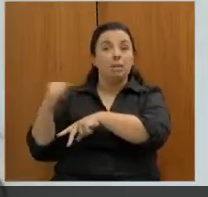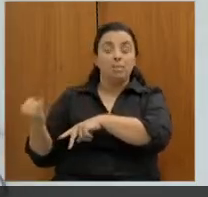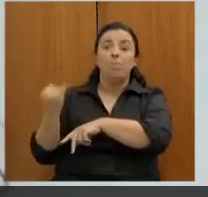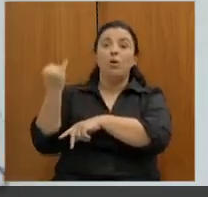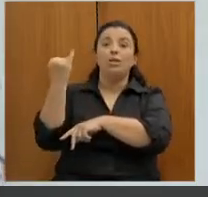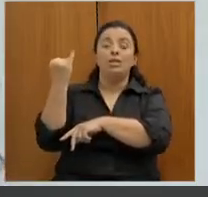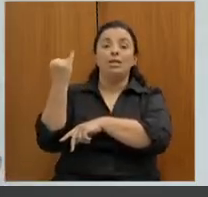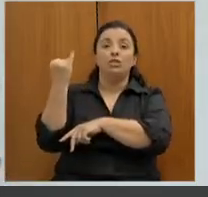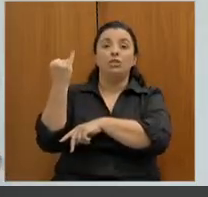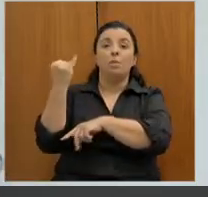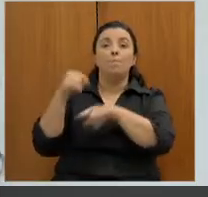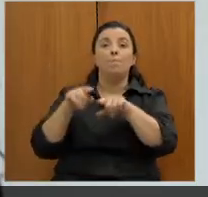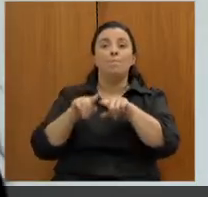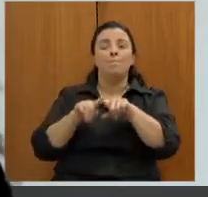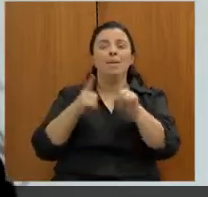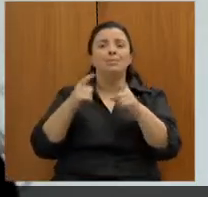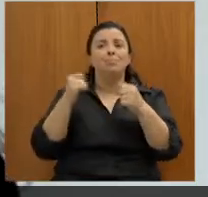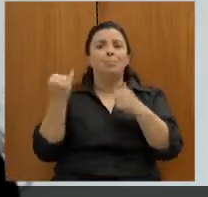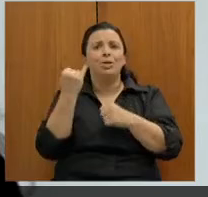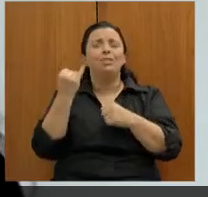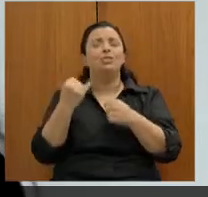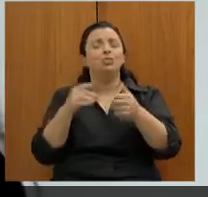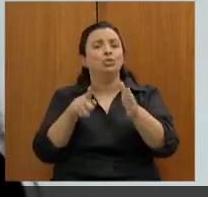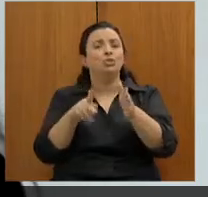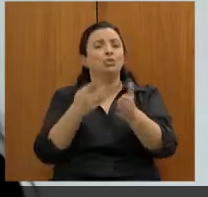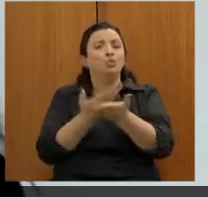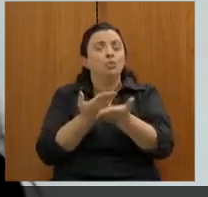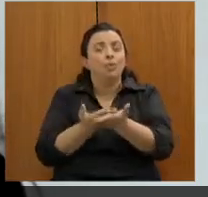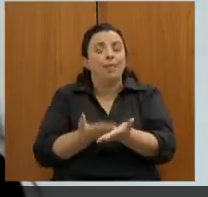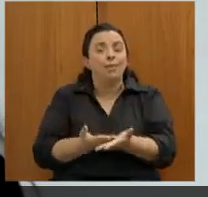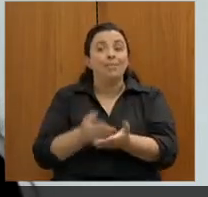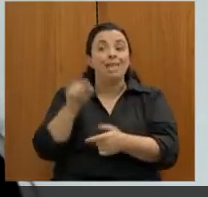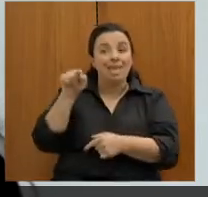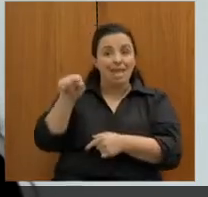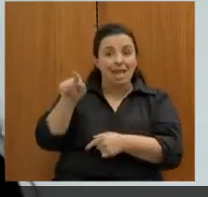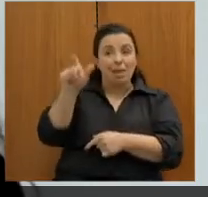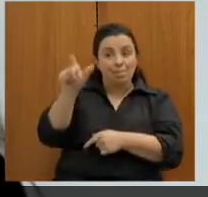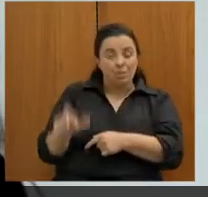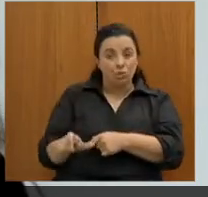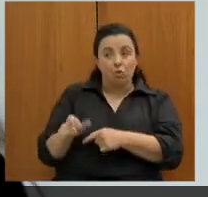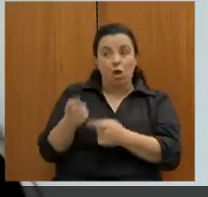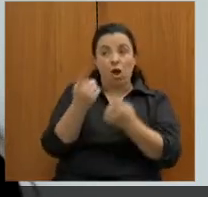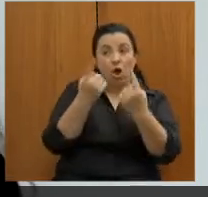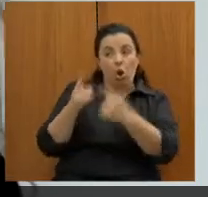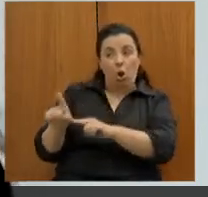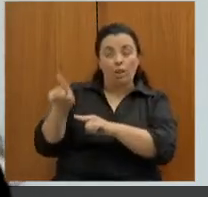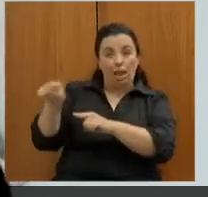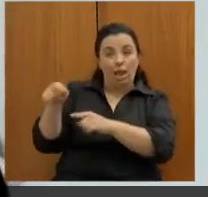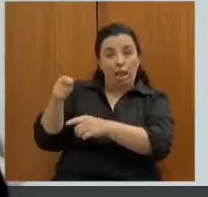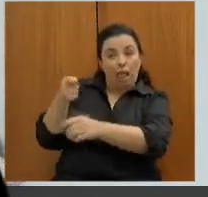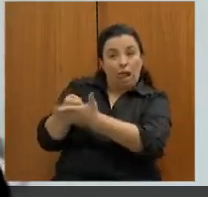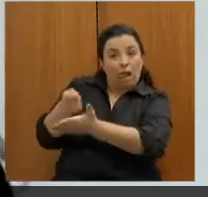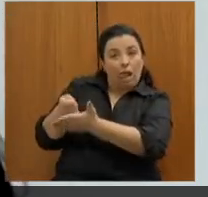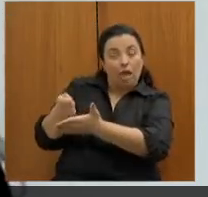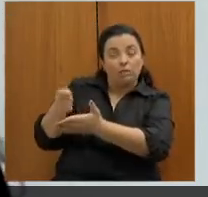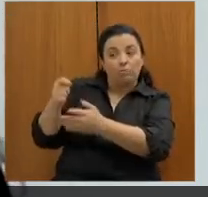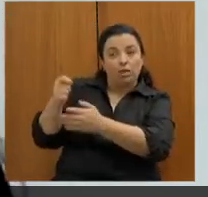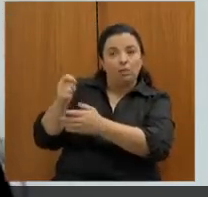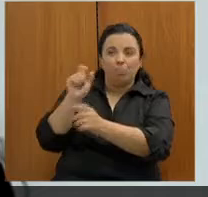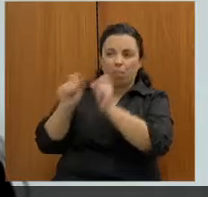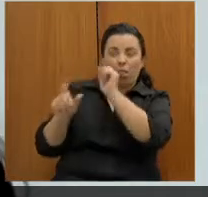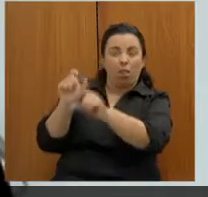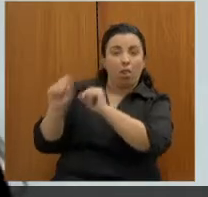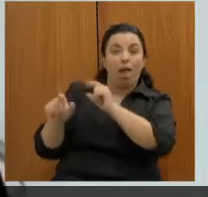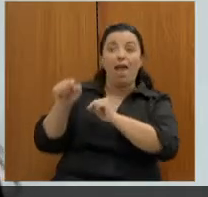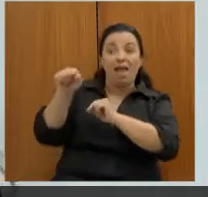Lembrando que esse agressor ele é um advogado então assim ele ele faz de tudo né